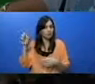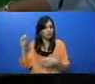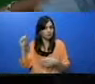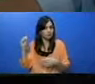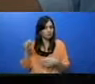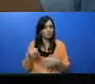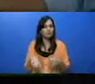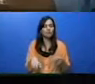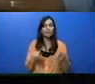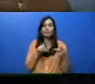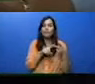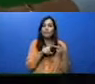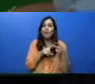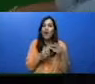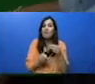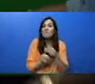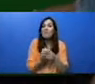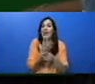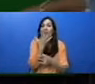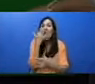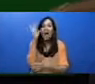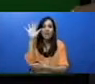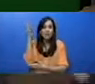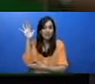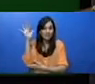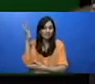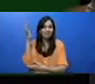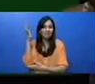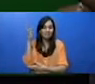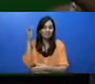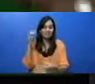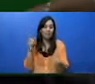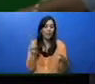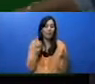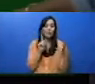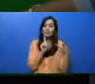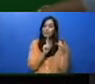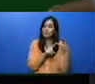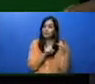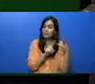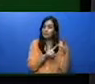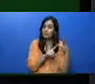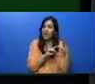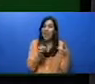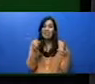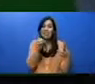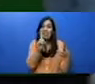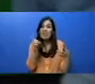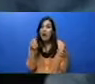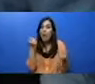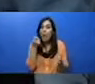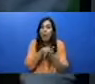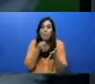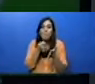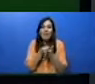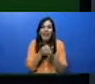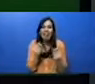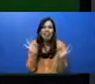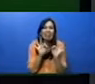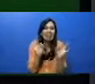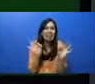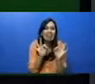árvores, olha, é simples e é uma delas. Outra importantíssima, não comprar animais